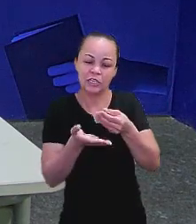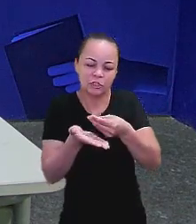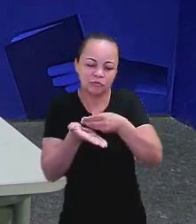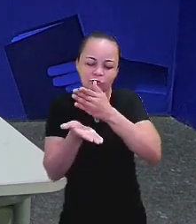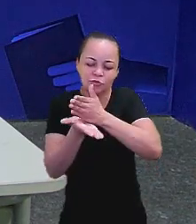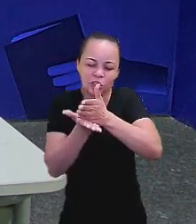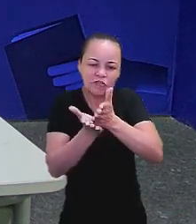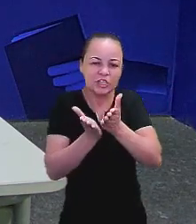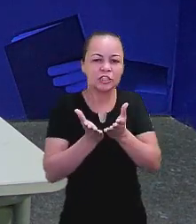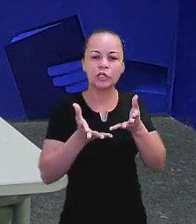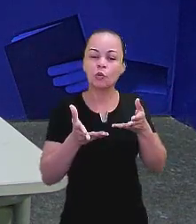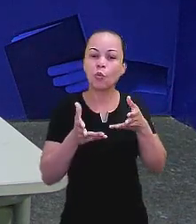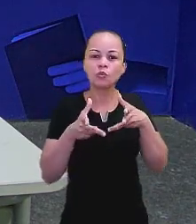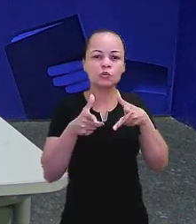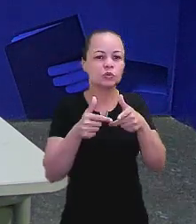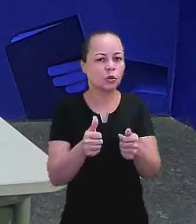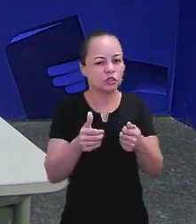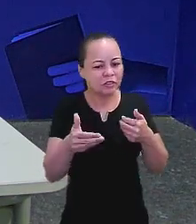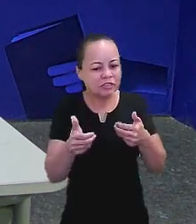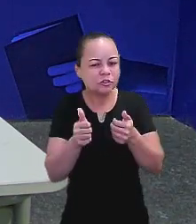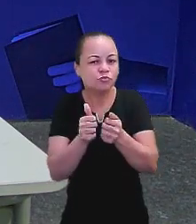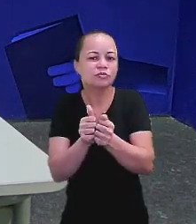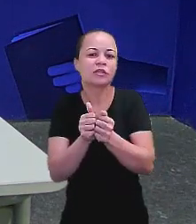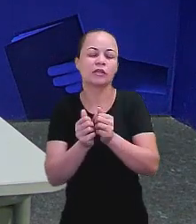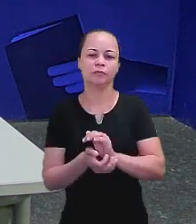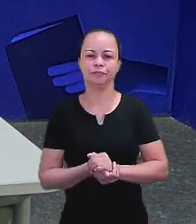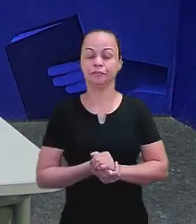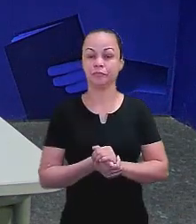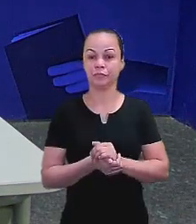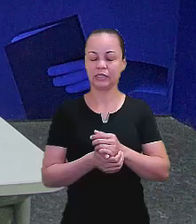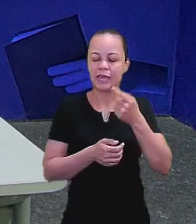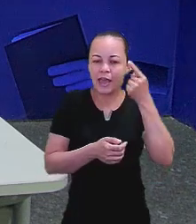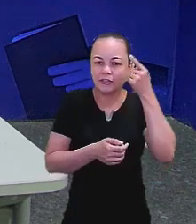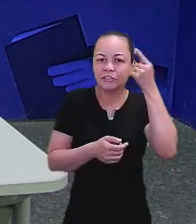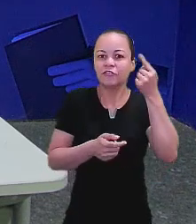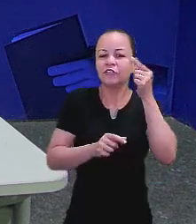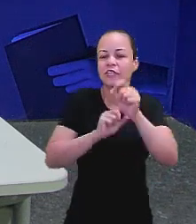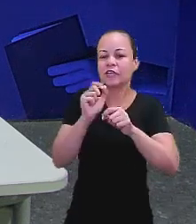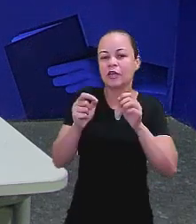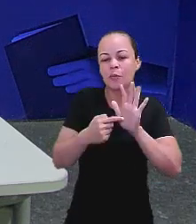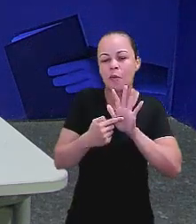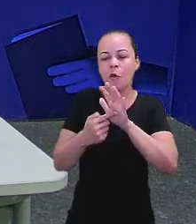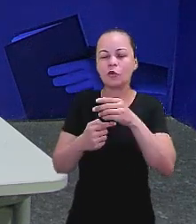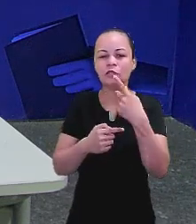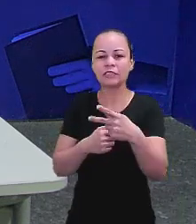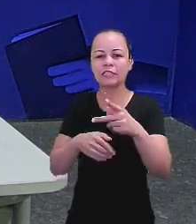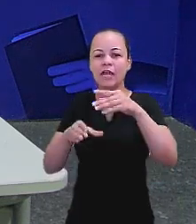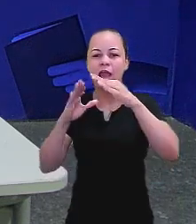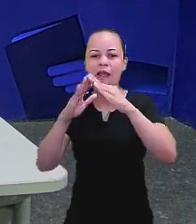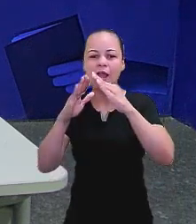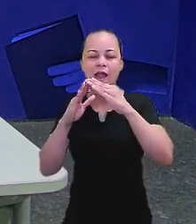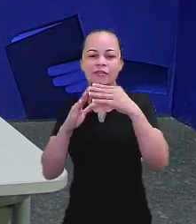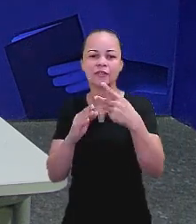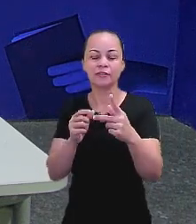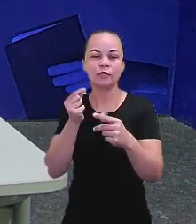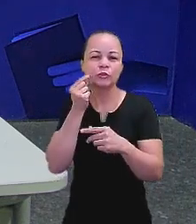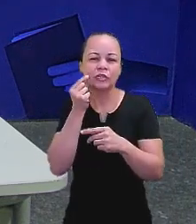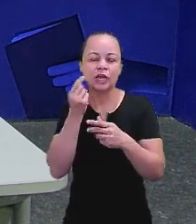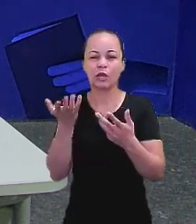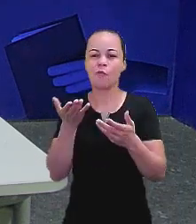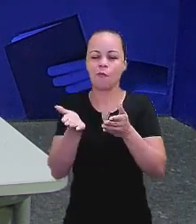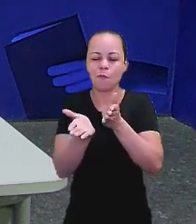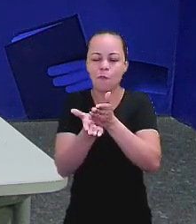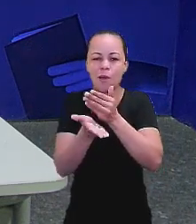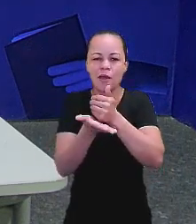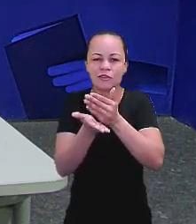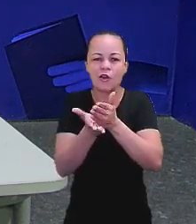E adivinha o que apareceu na casa da ratinha? Uma torta deliciosa de frutas vermelhas.